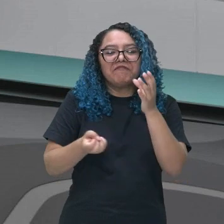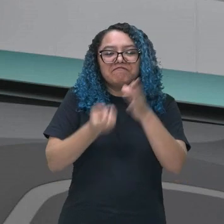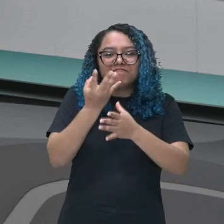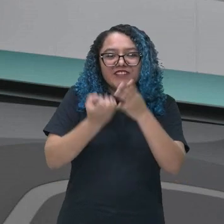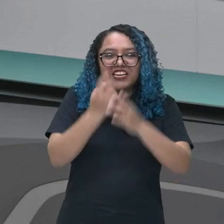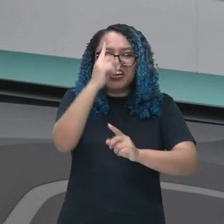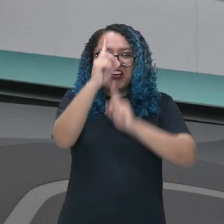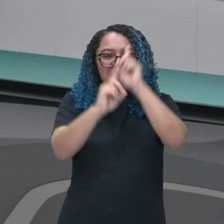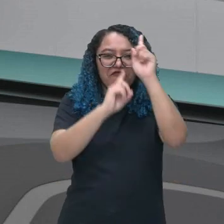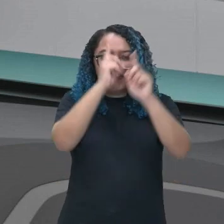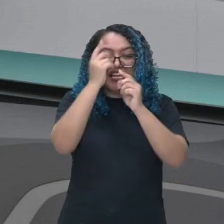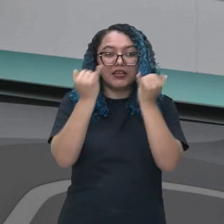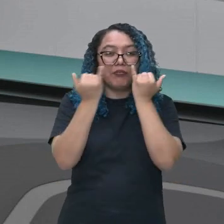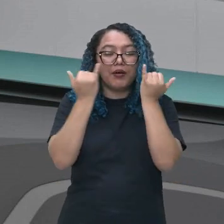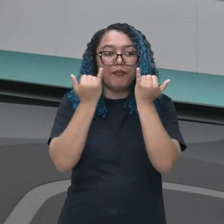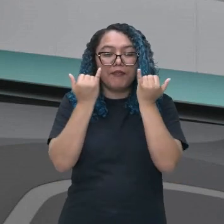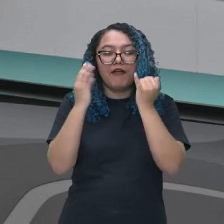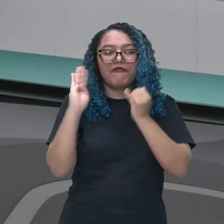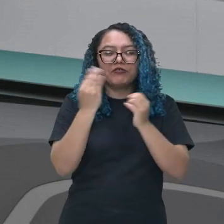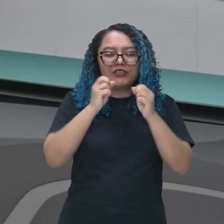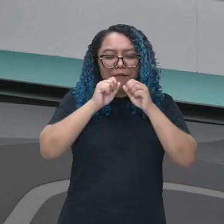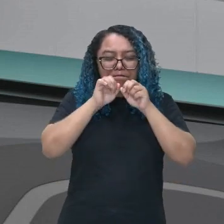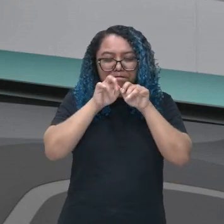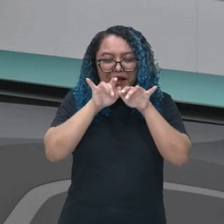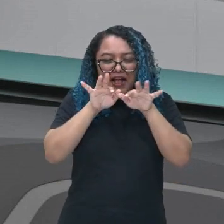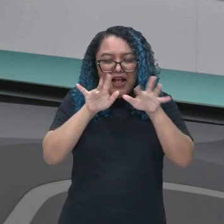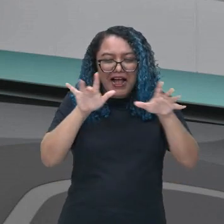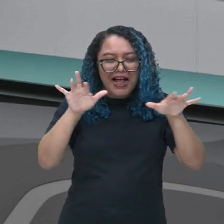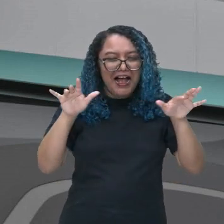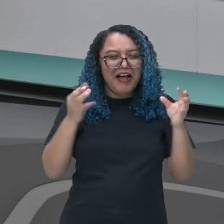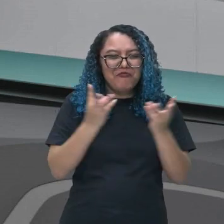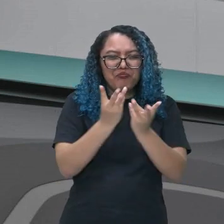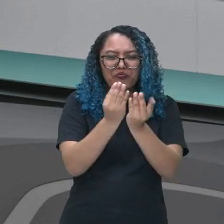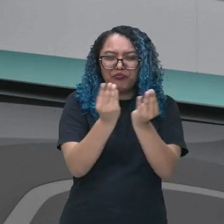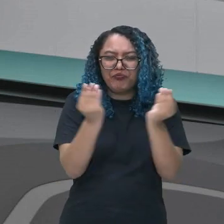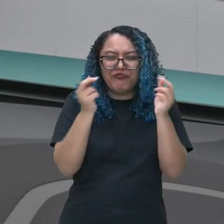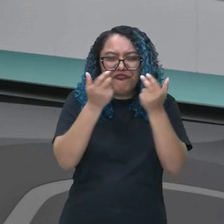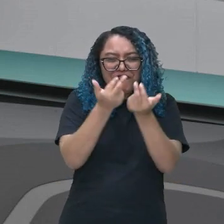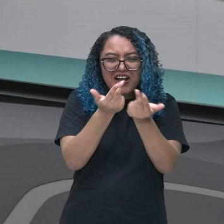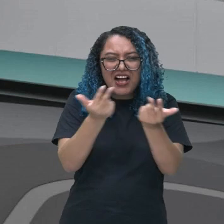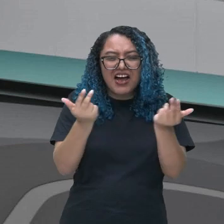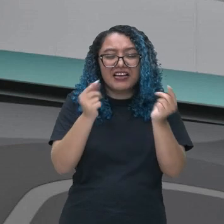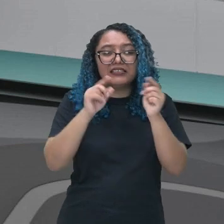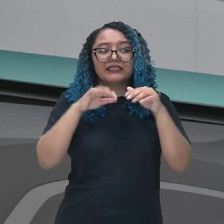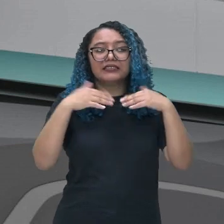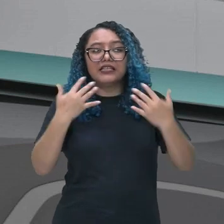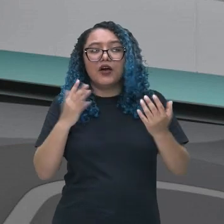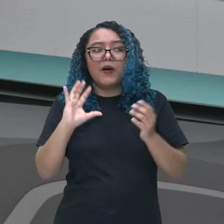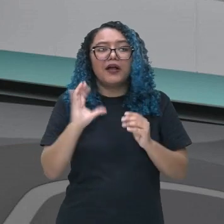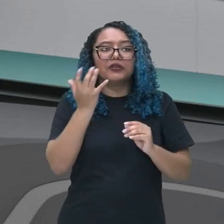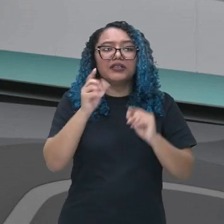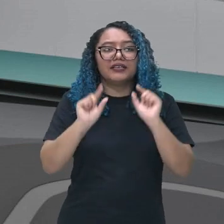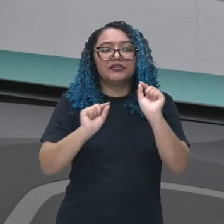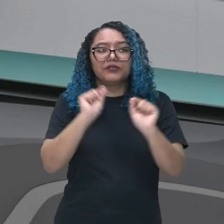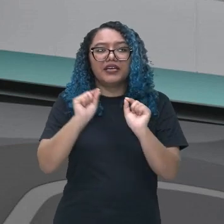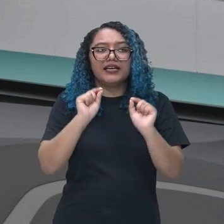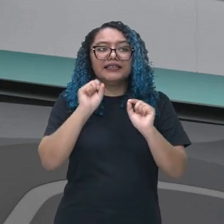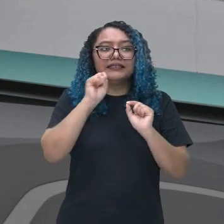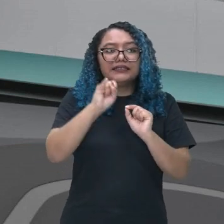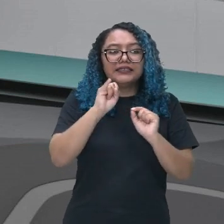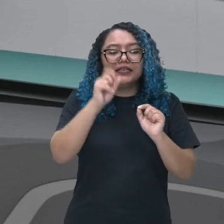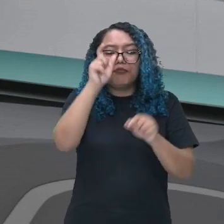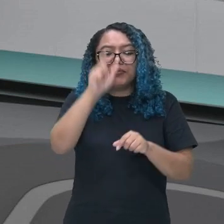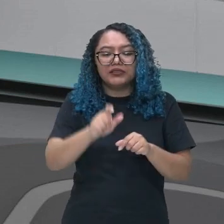milhares de fake news. E aí, o que acontece com a gente que não se preocupa em investigar? A